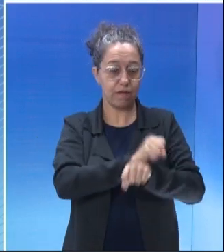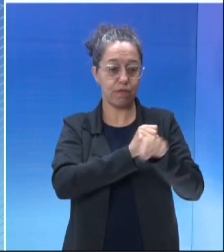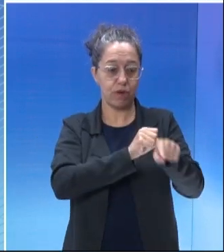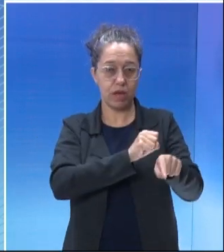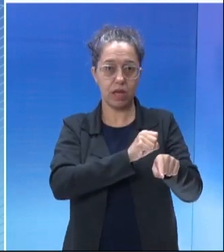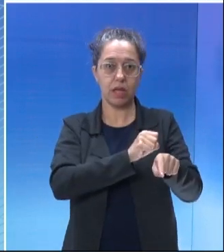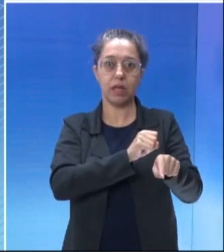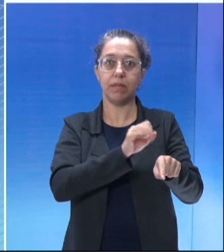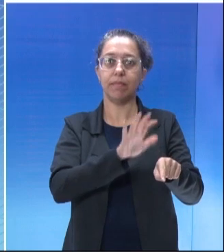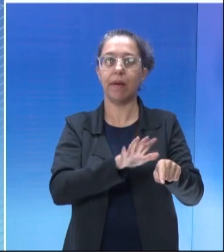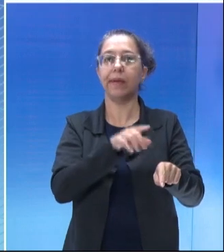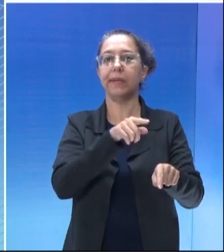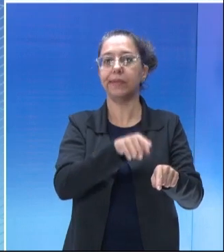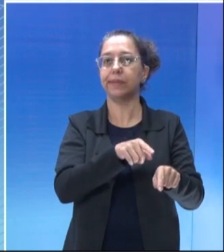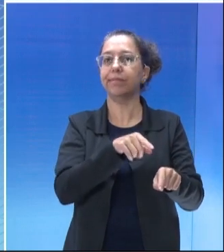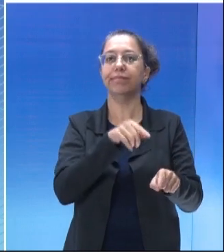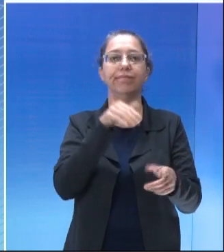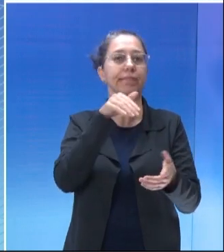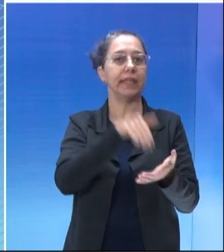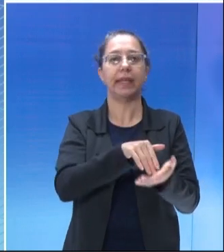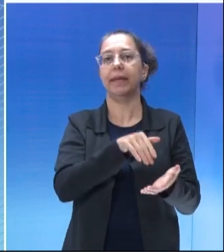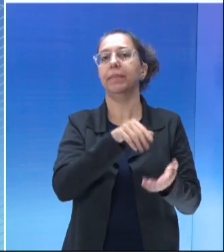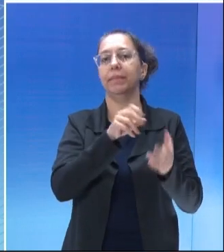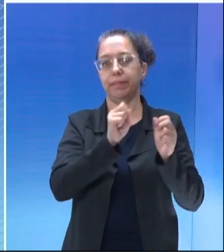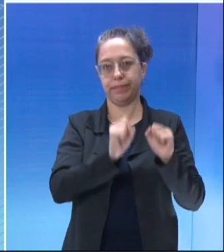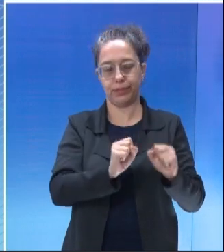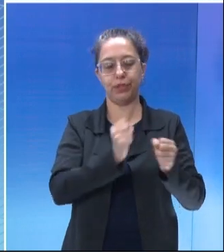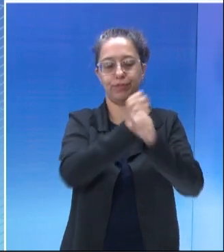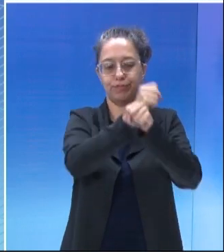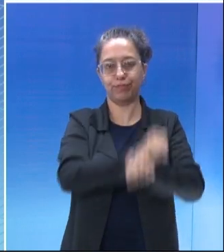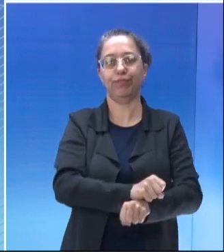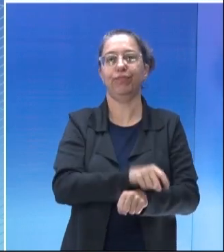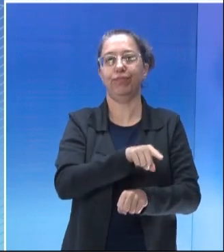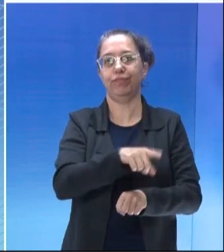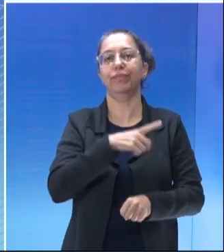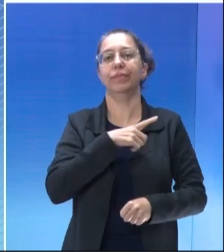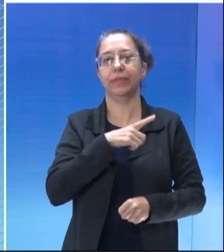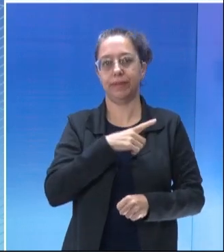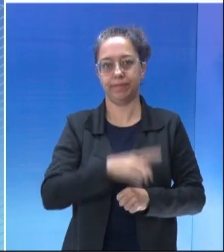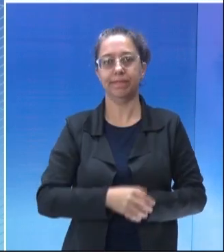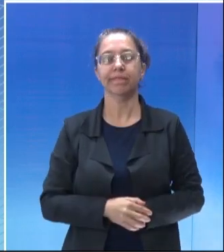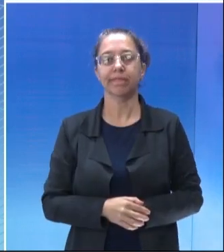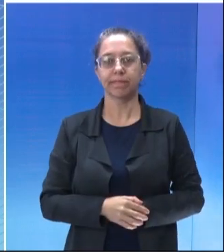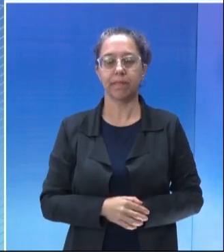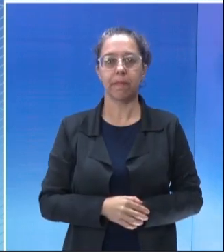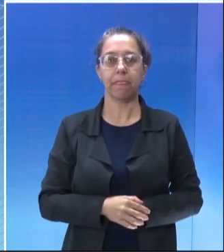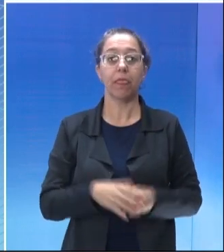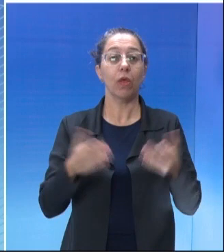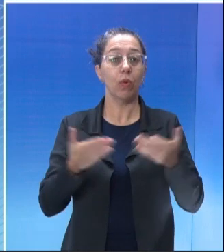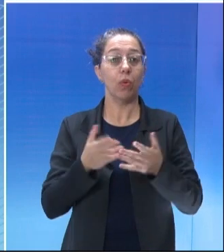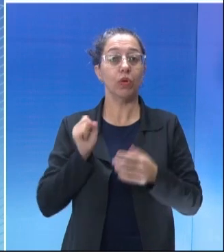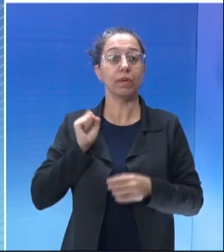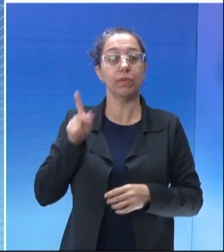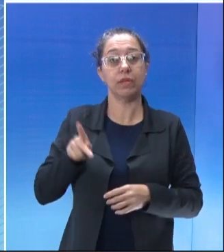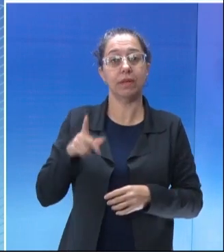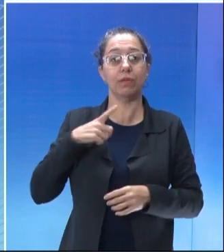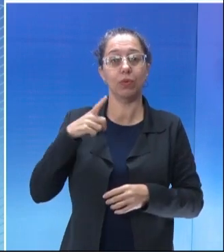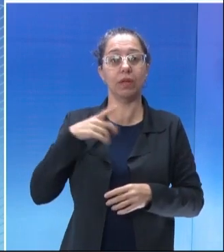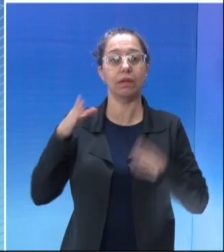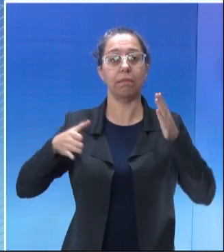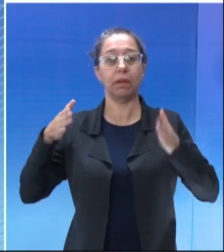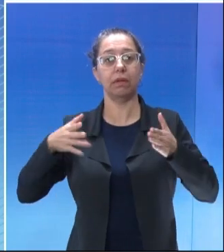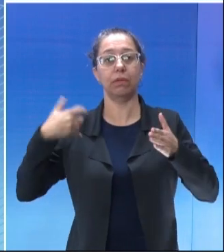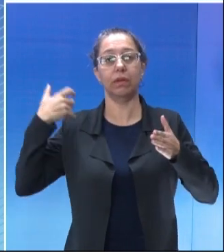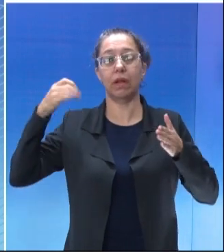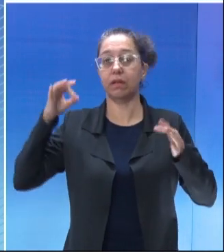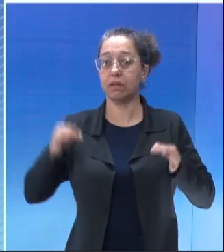Hoje nós temos aí a idade de 65 anos para os homens se aposentarem, 62 para as mulheres. Imagina naquela